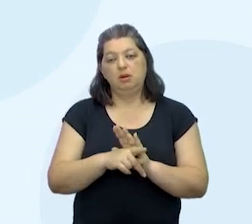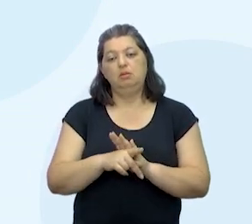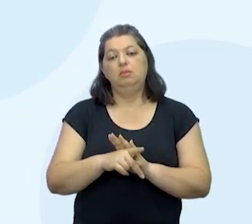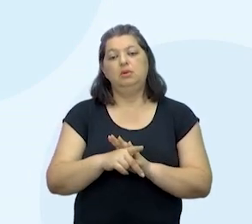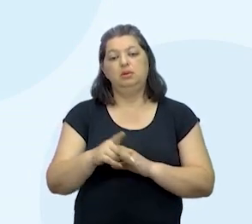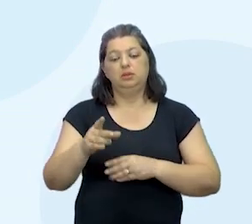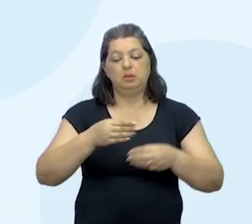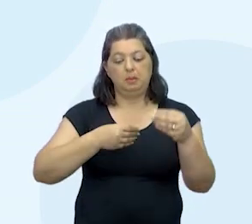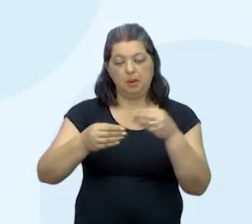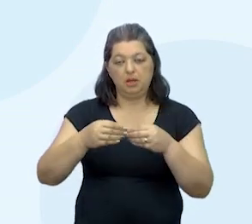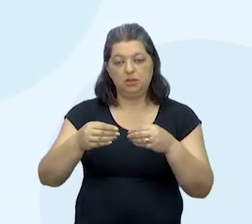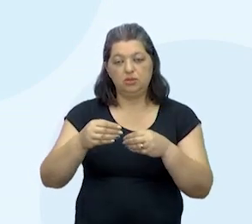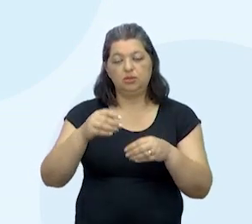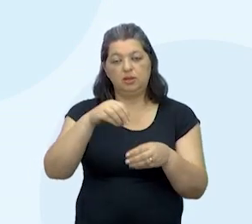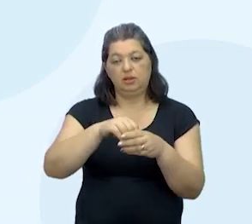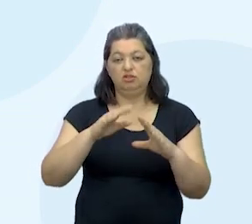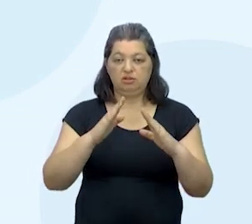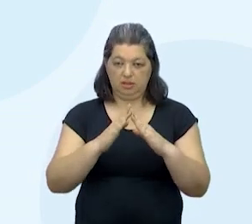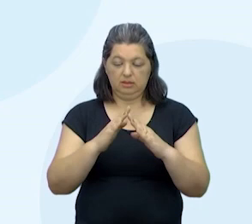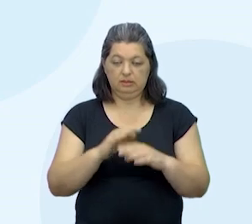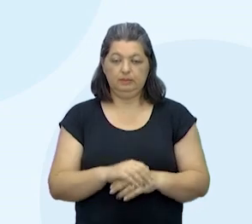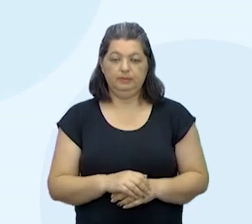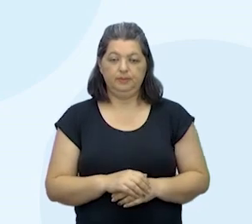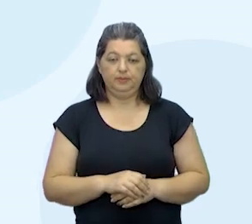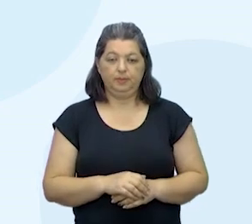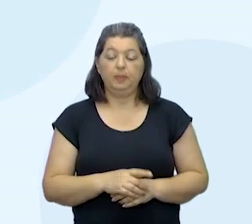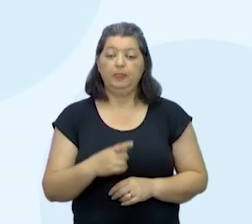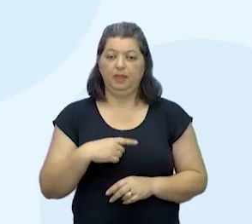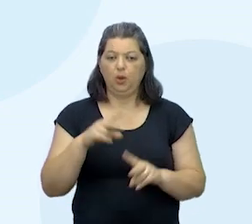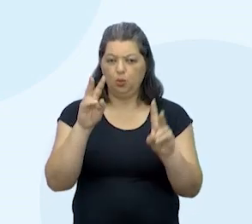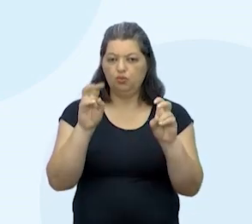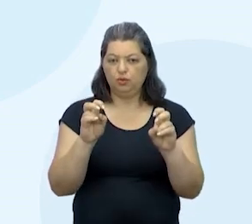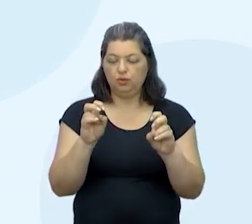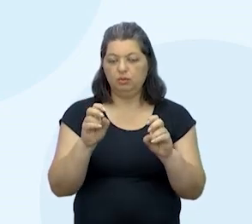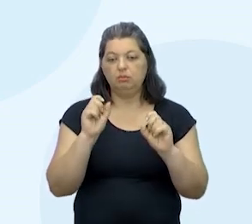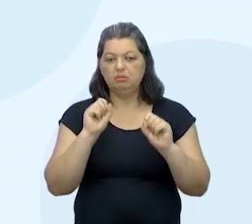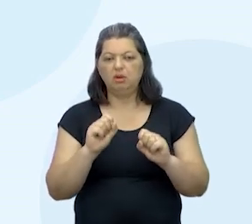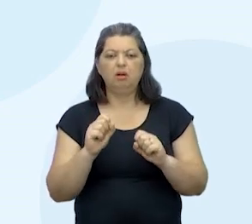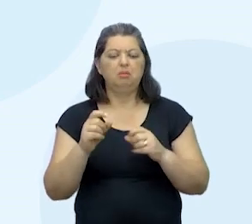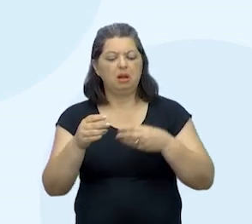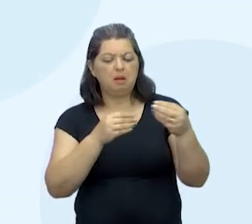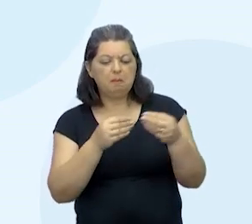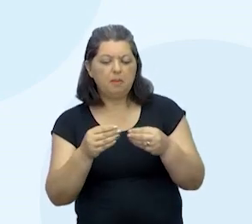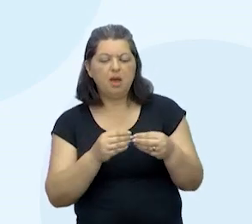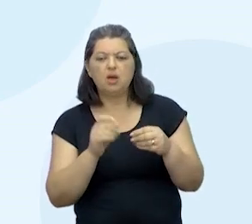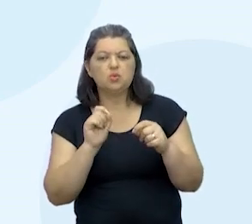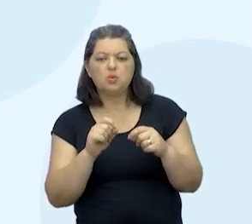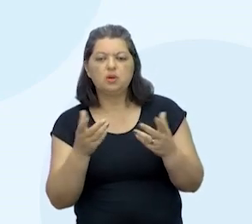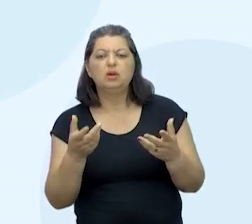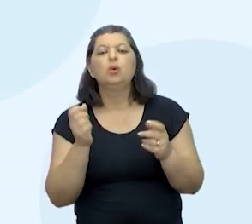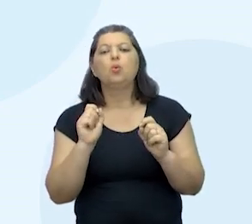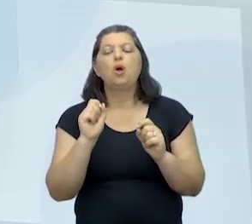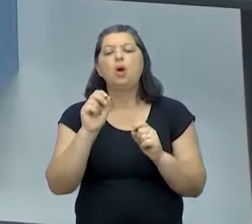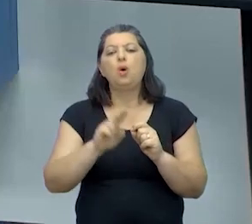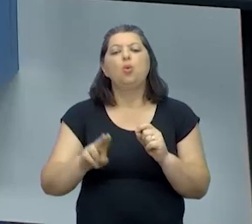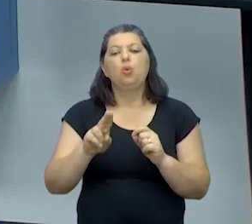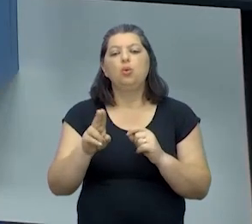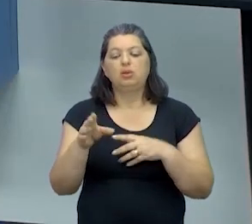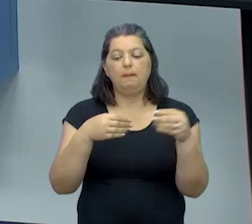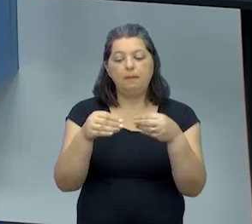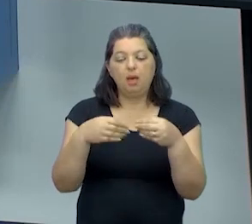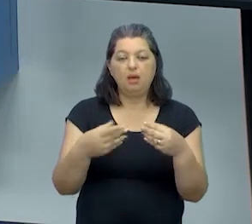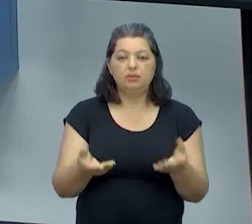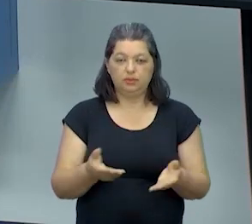doméstico, tá? E aí tem uma sugestão até de título, né? Que plástico é esse? Que plástico você usa? Tá? É